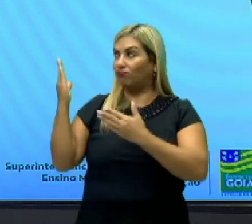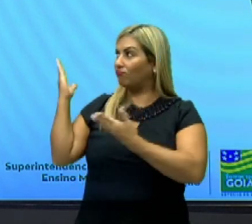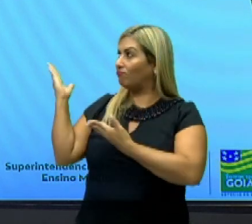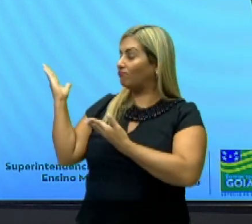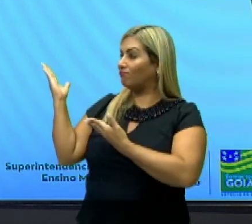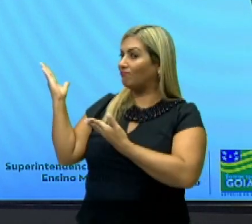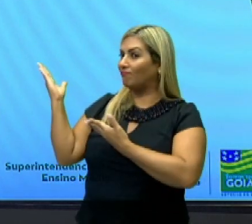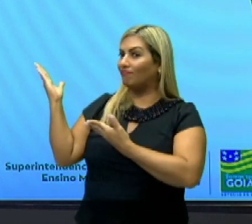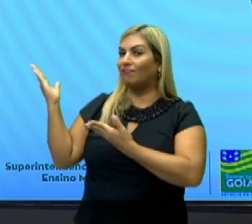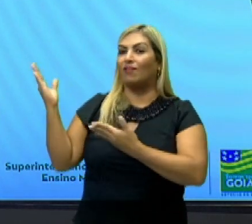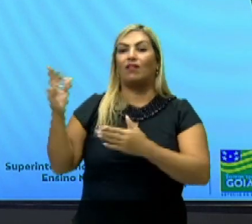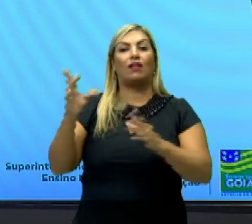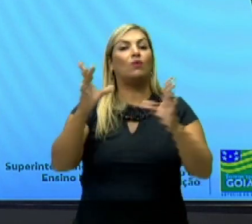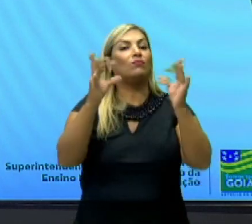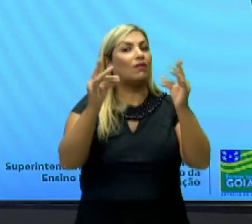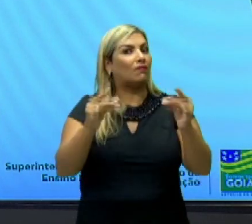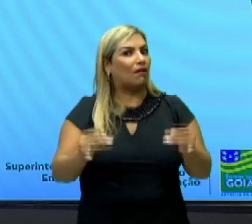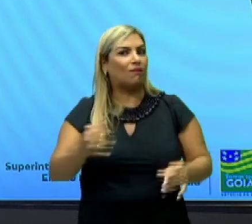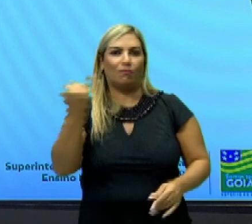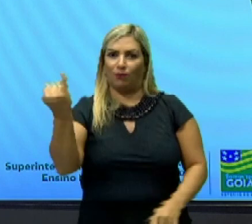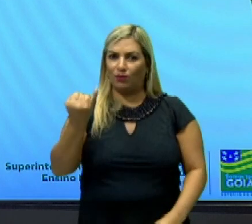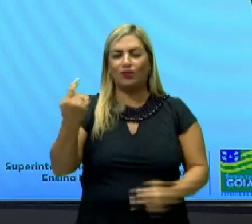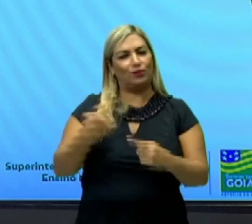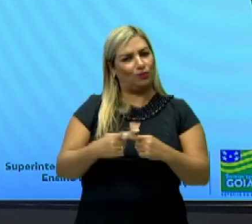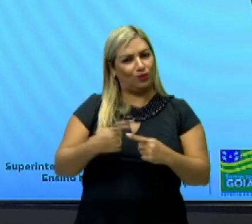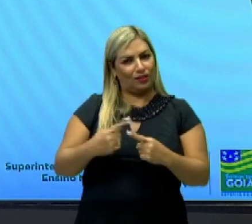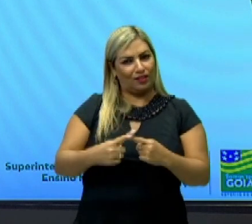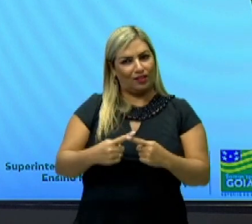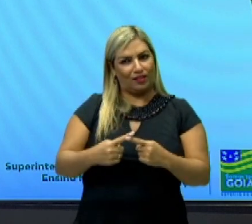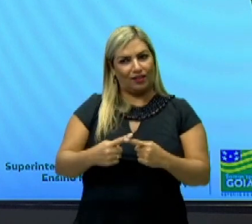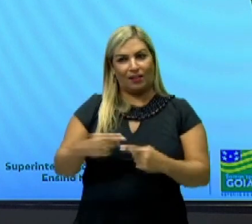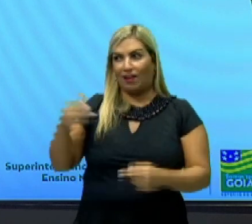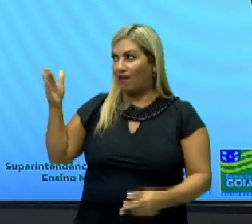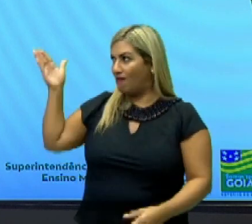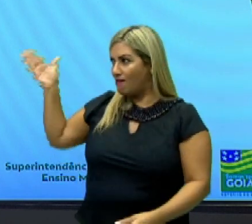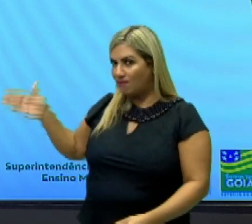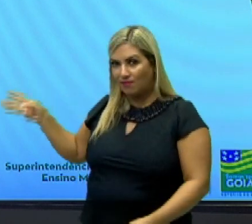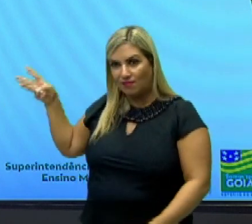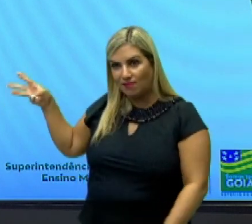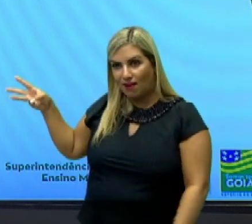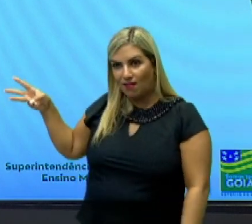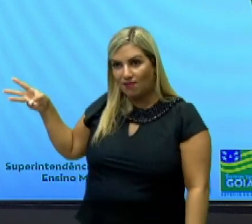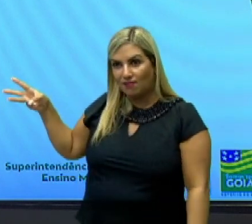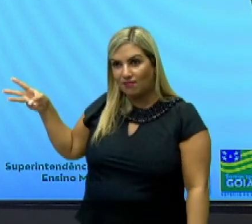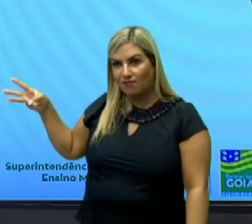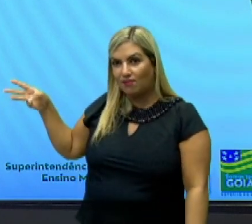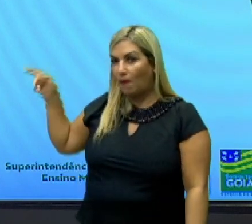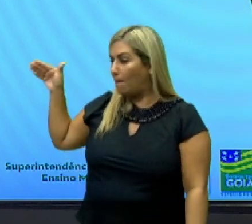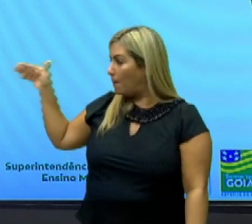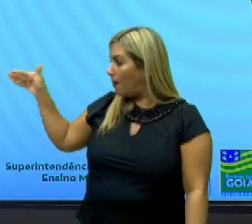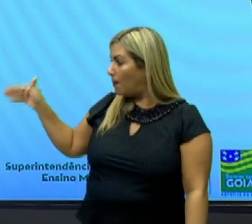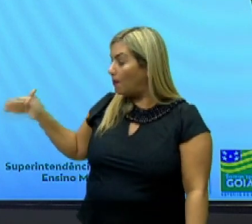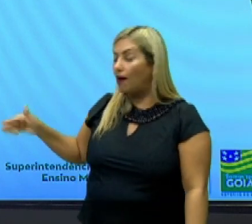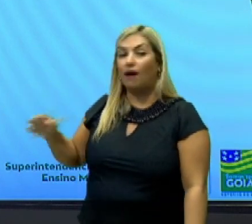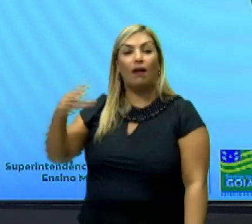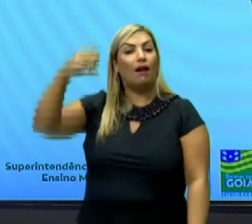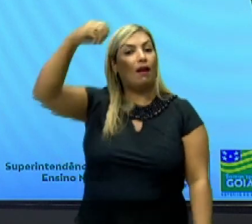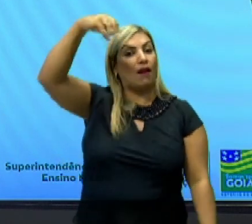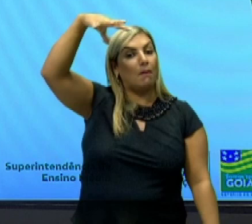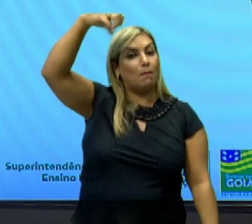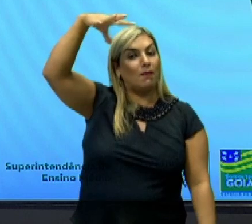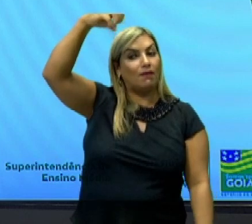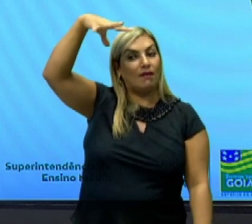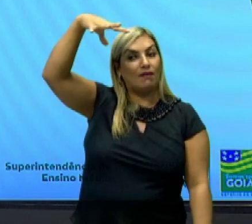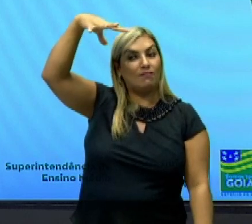aí entra um detalhe muito importante, porque esses caras aqui, eles representam em um circuito lâmpadas,